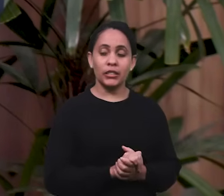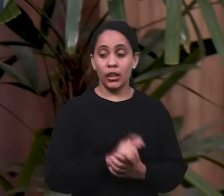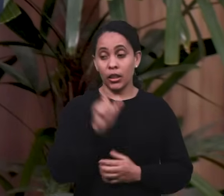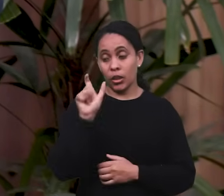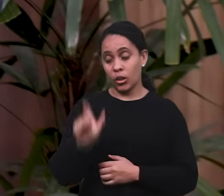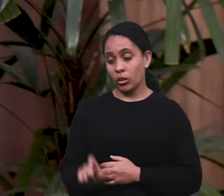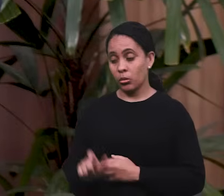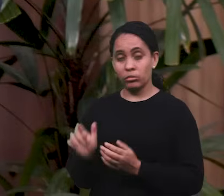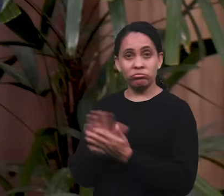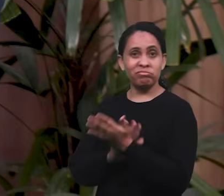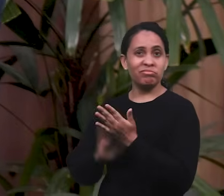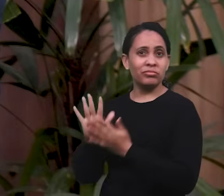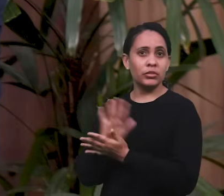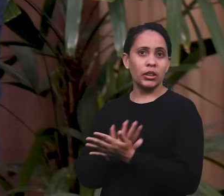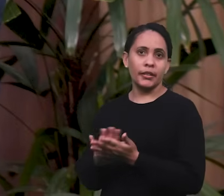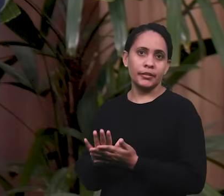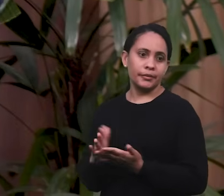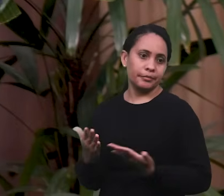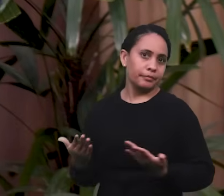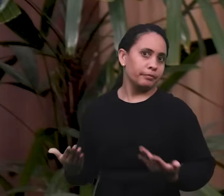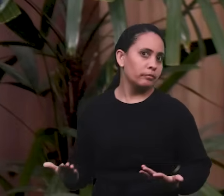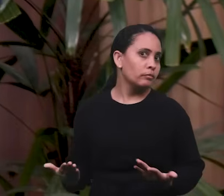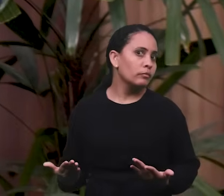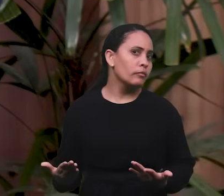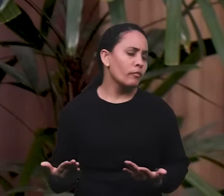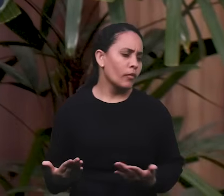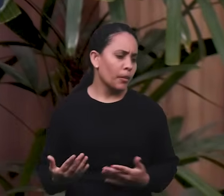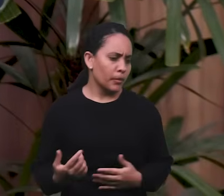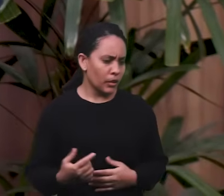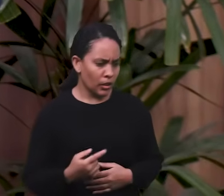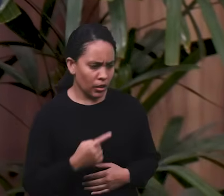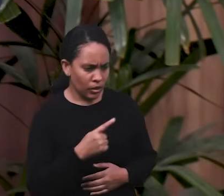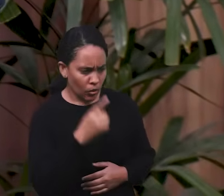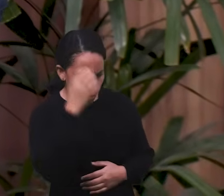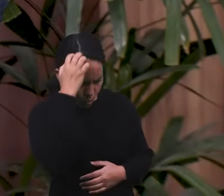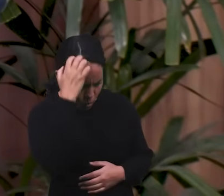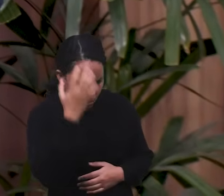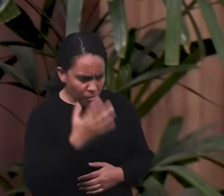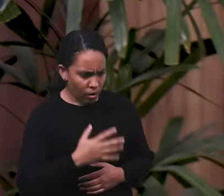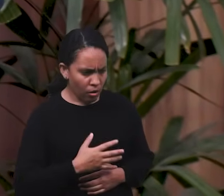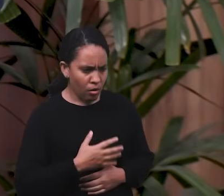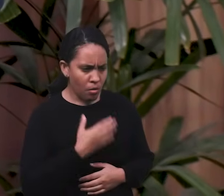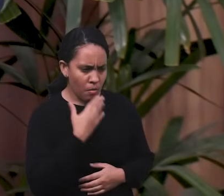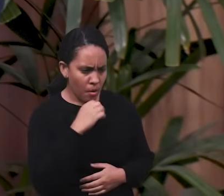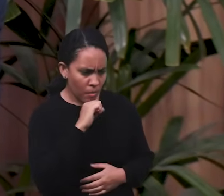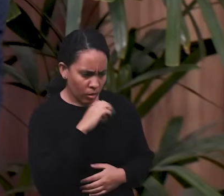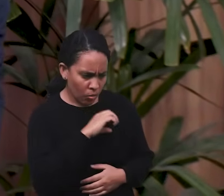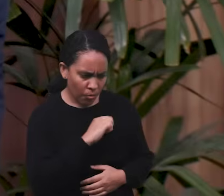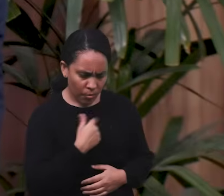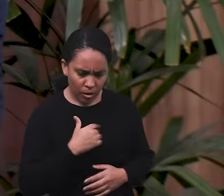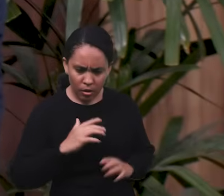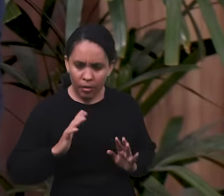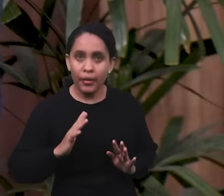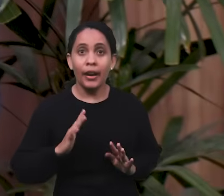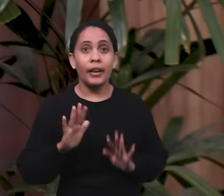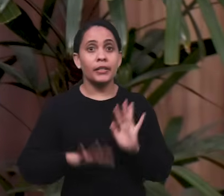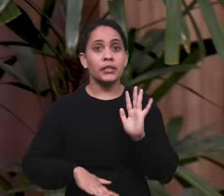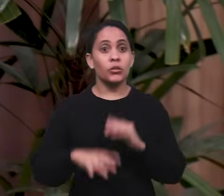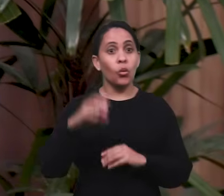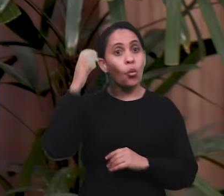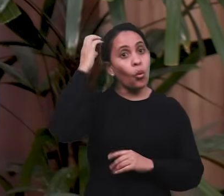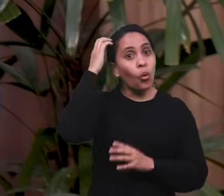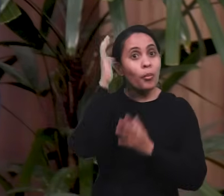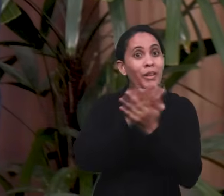outro, o filho tende a tendência a achar que o outro é culpado Uhum. por o pai não amá-lo. E não é. Exato. O outro às vezes, nem tem culpa